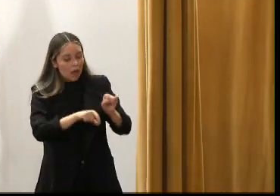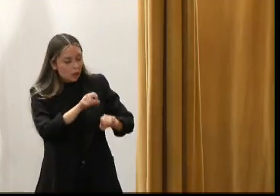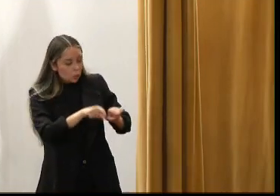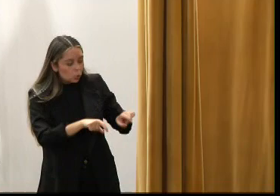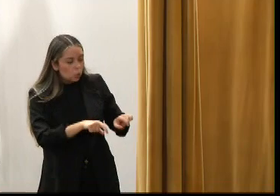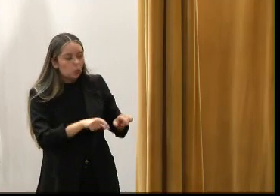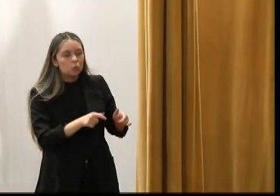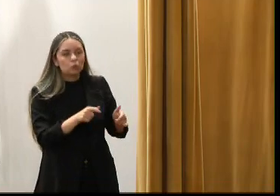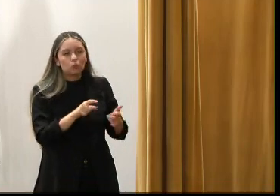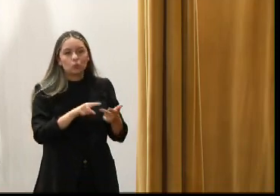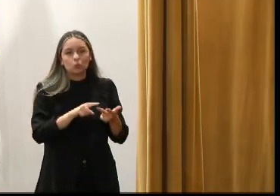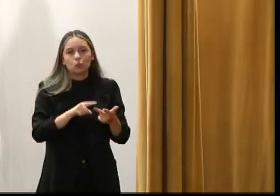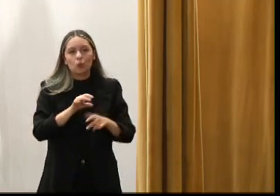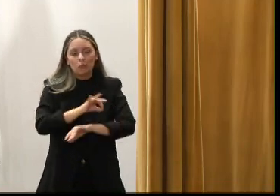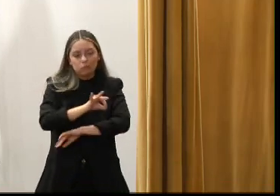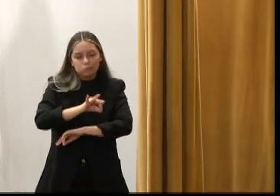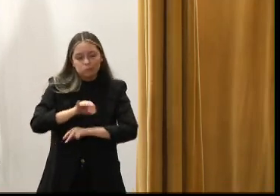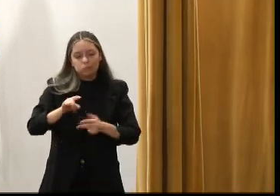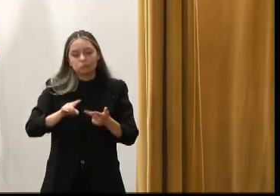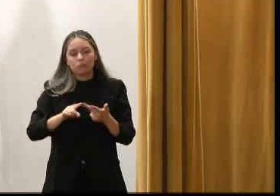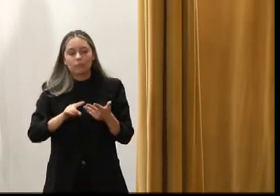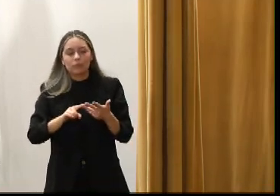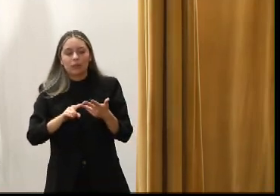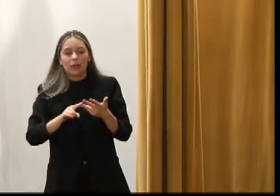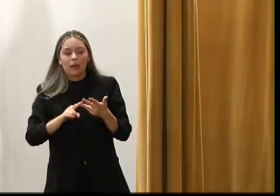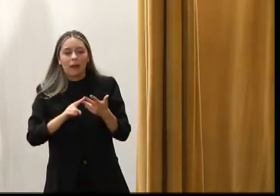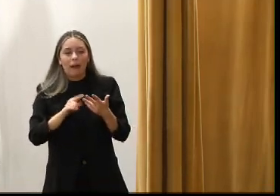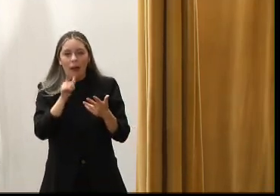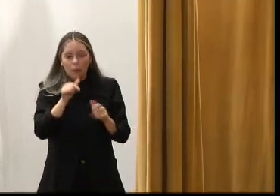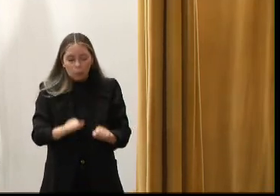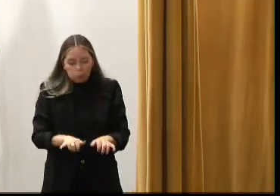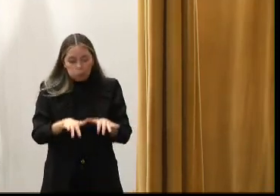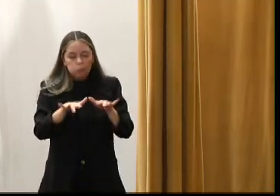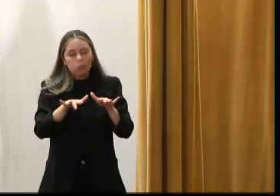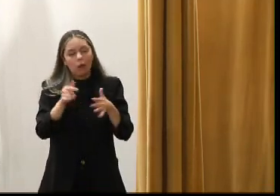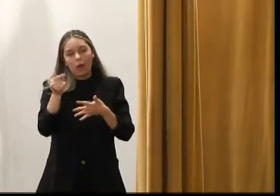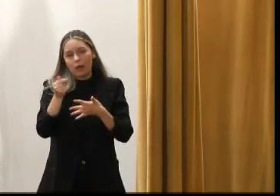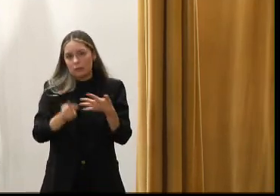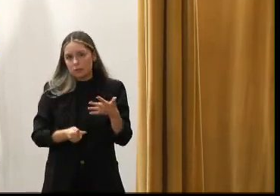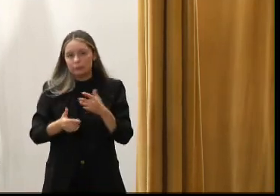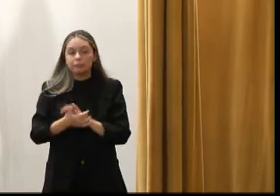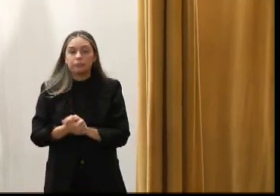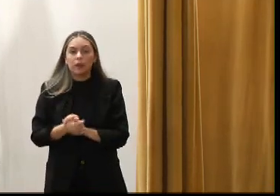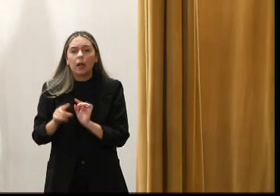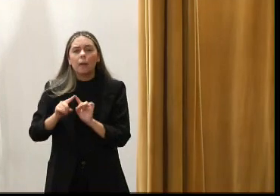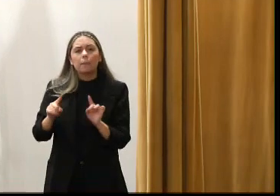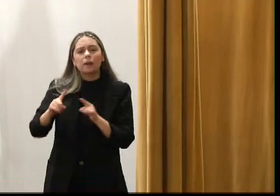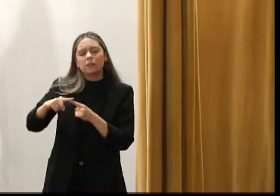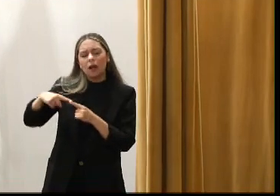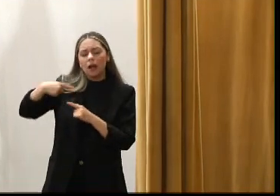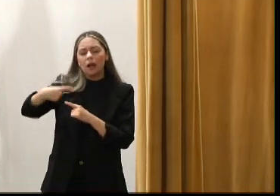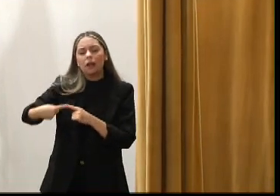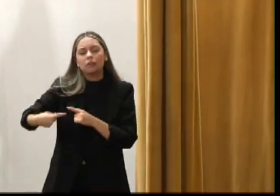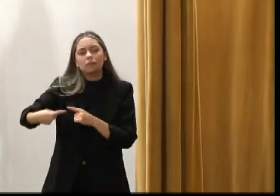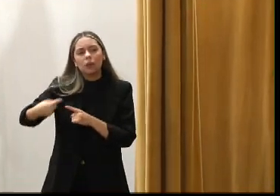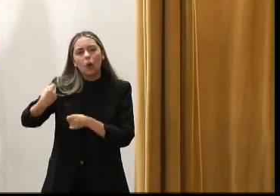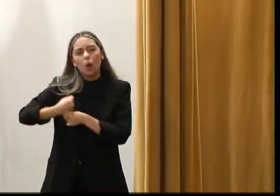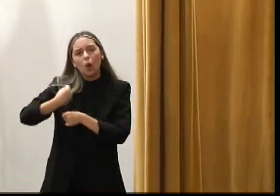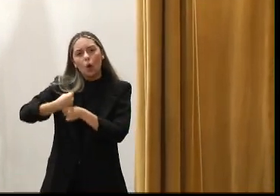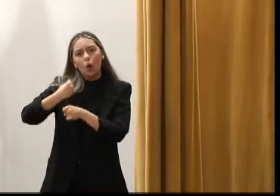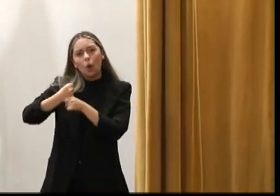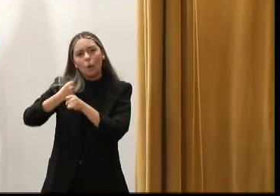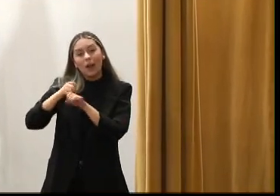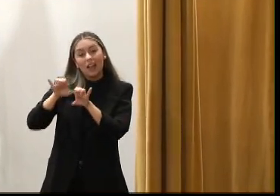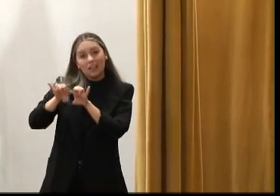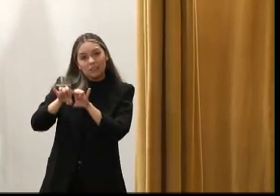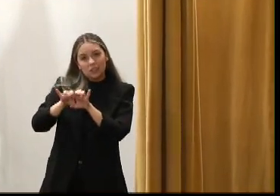agricultura, urbanismo, inundações, etc. Mas, além dessas obras de